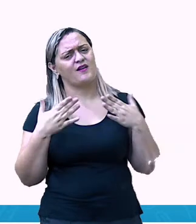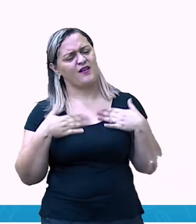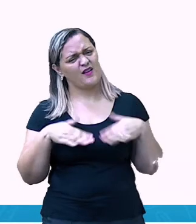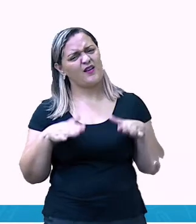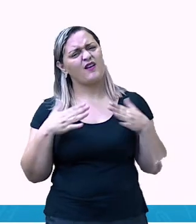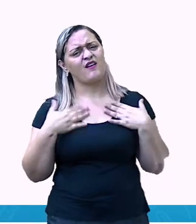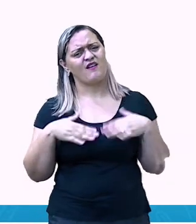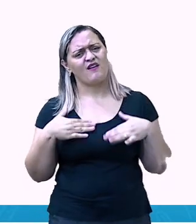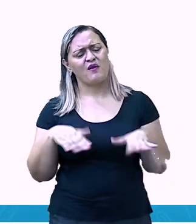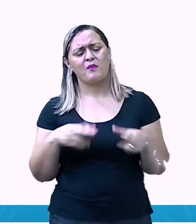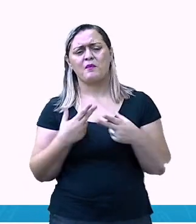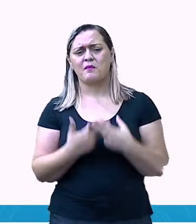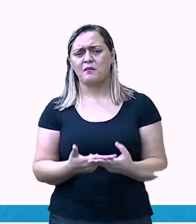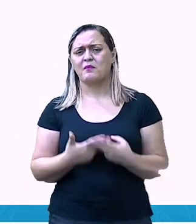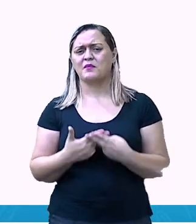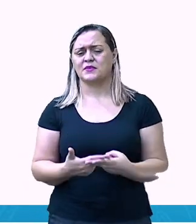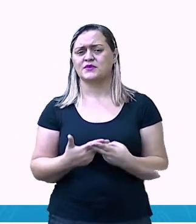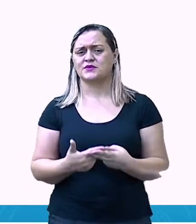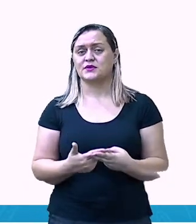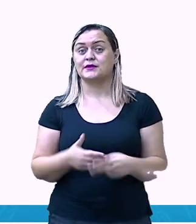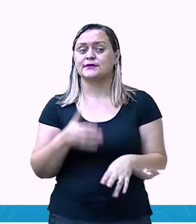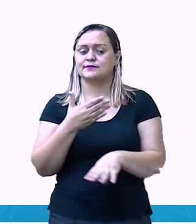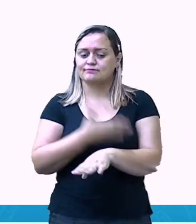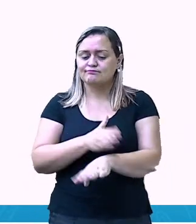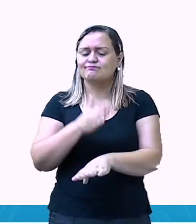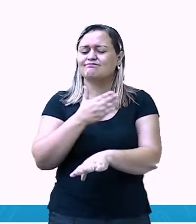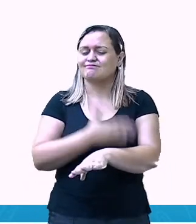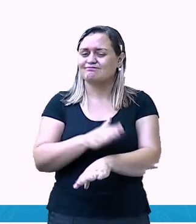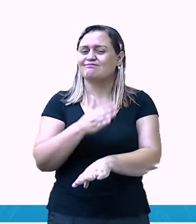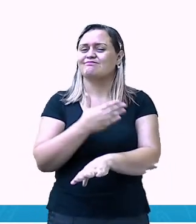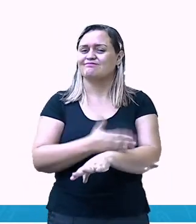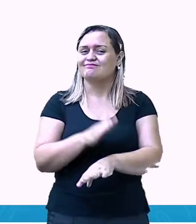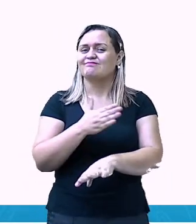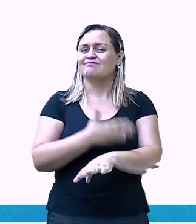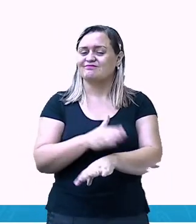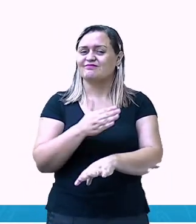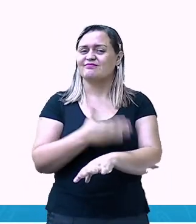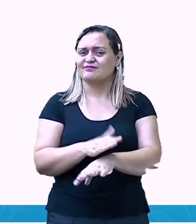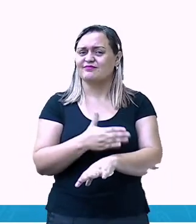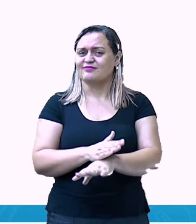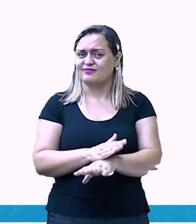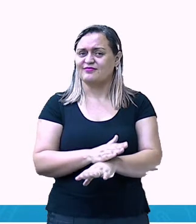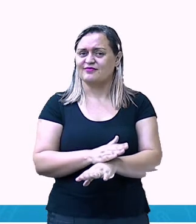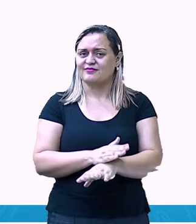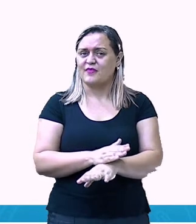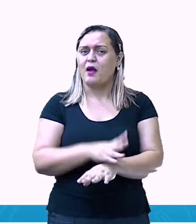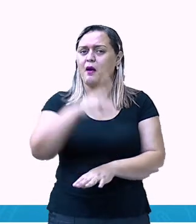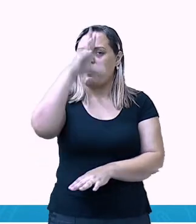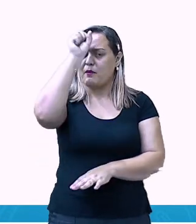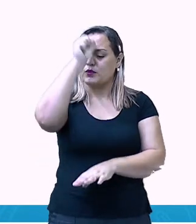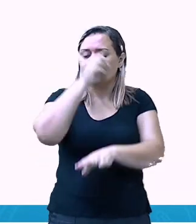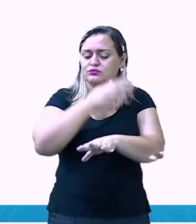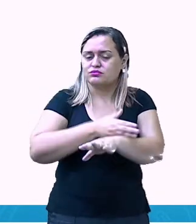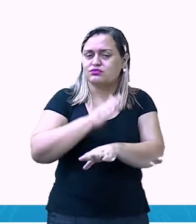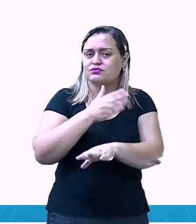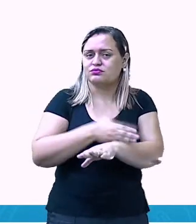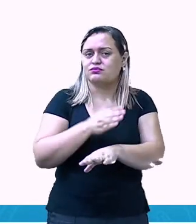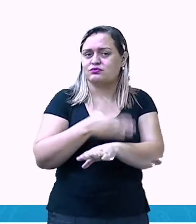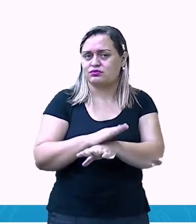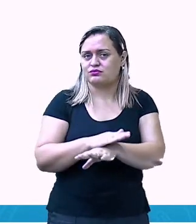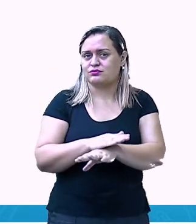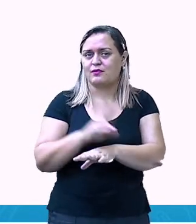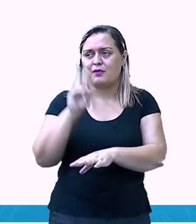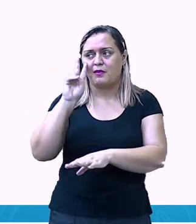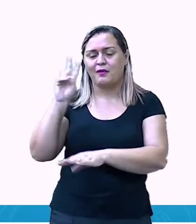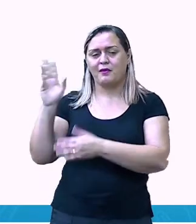tenha paciência e treine, que é muito fácil. Então, eu vou pegar a primeira sílaba lá, o bó, o B e o O. Então, vamos fazer o bó, vamos